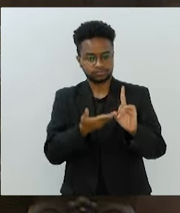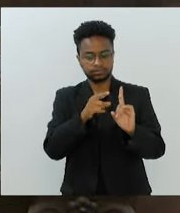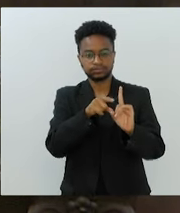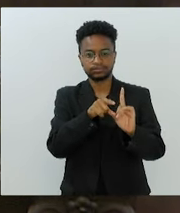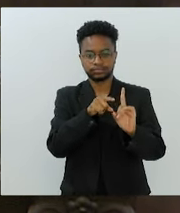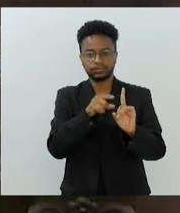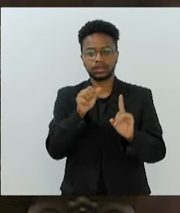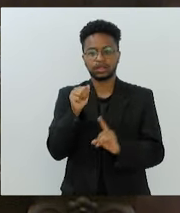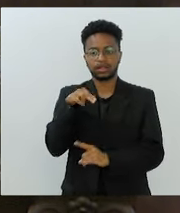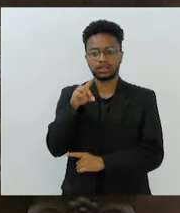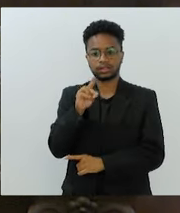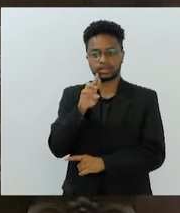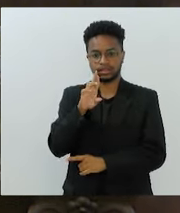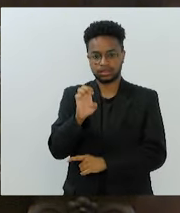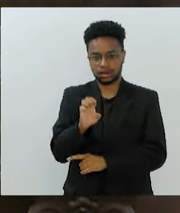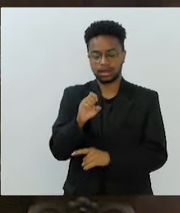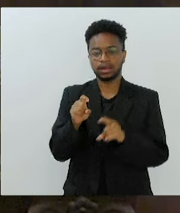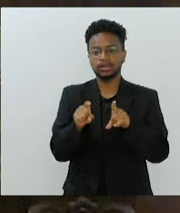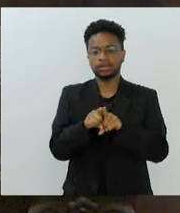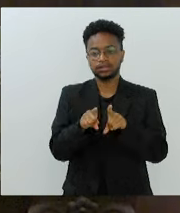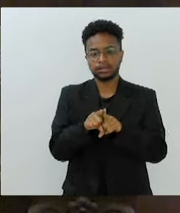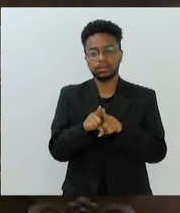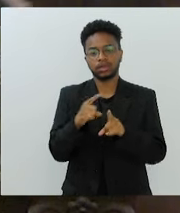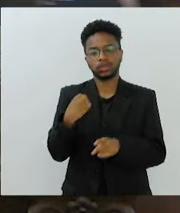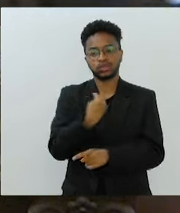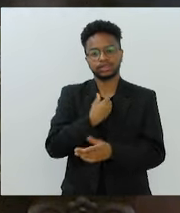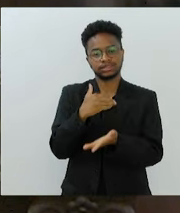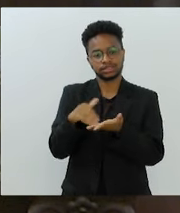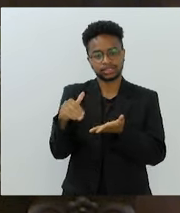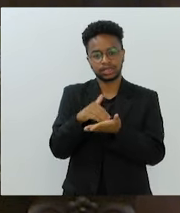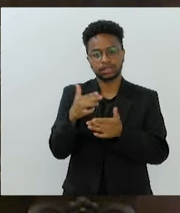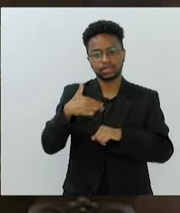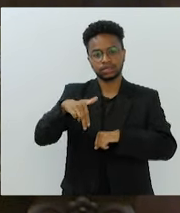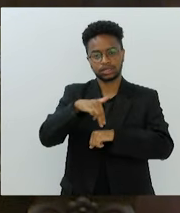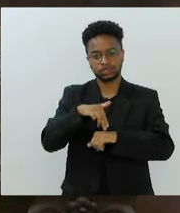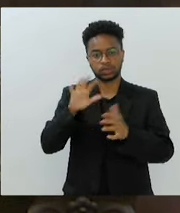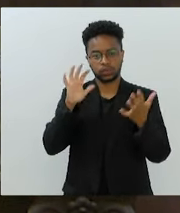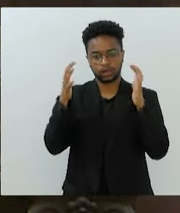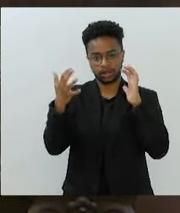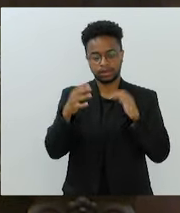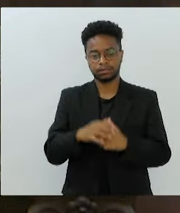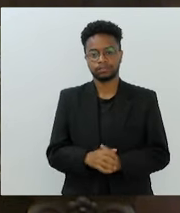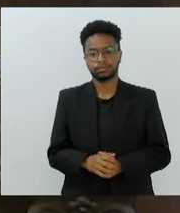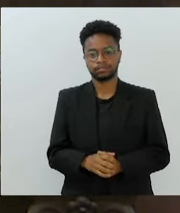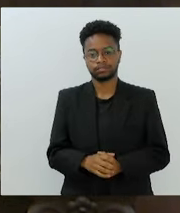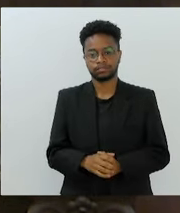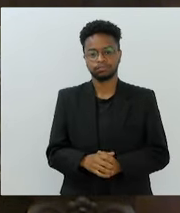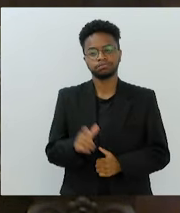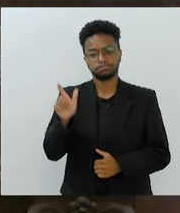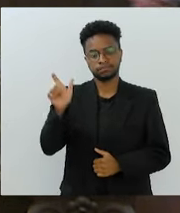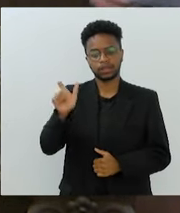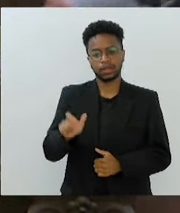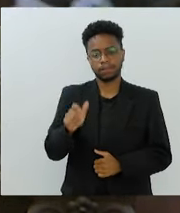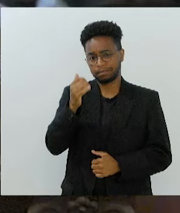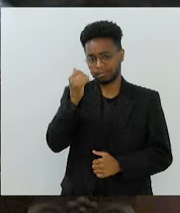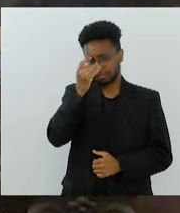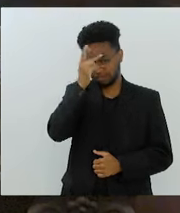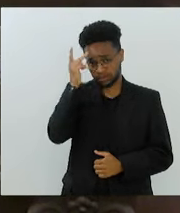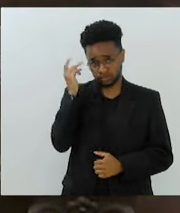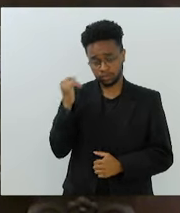do André Trigueiro, foi nossa secretária nacional de clima, uma pessoa que brilhou muito e continua